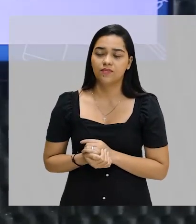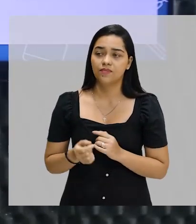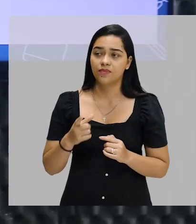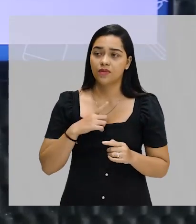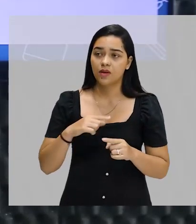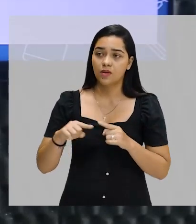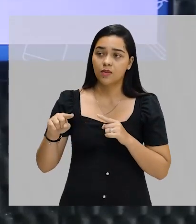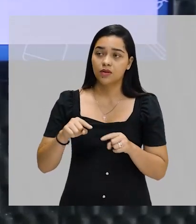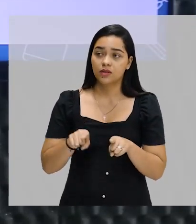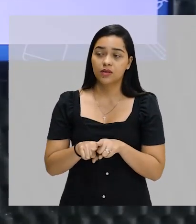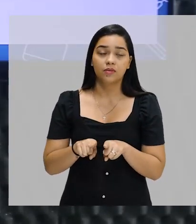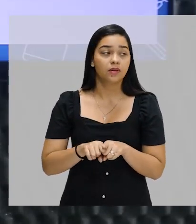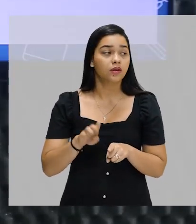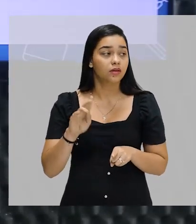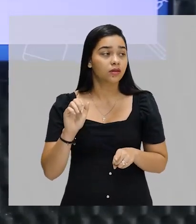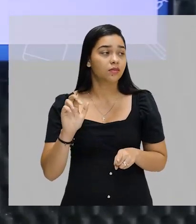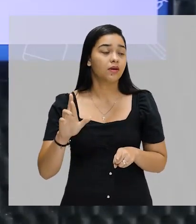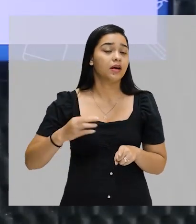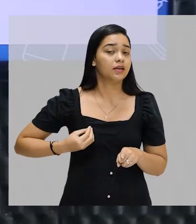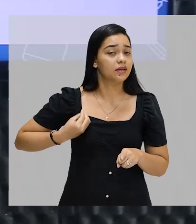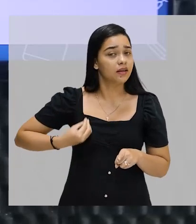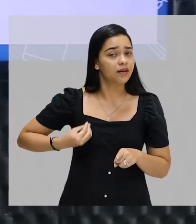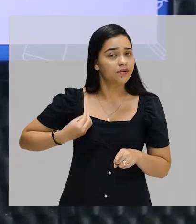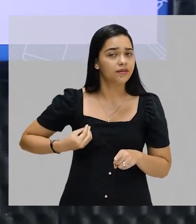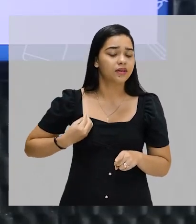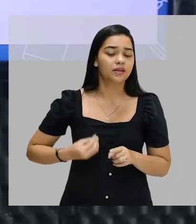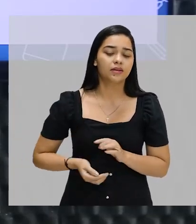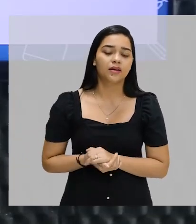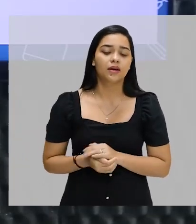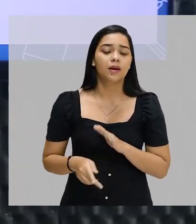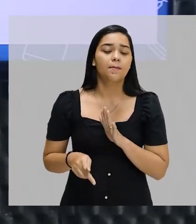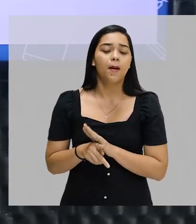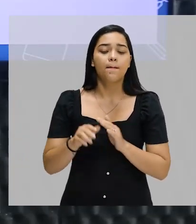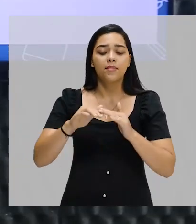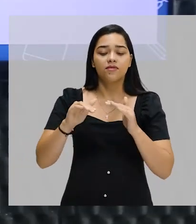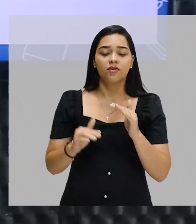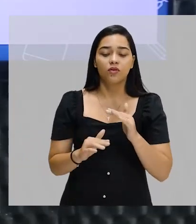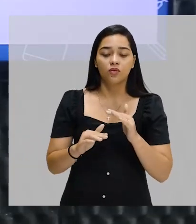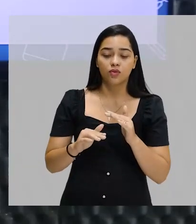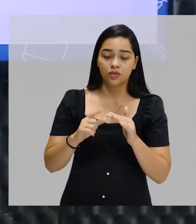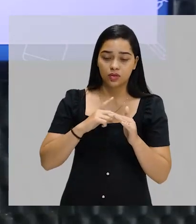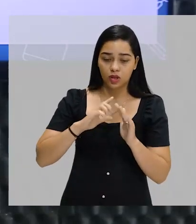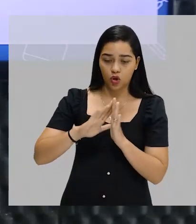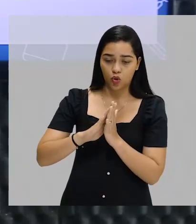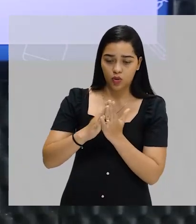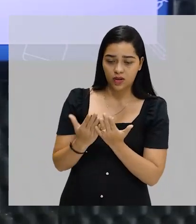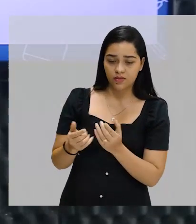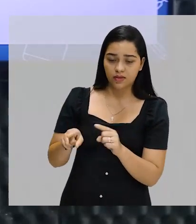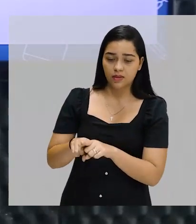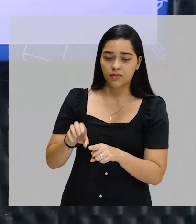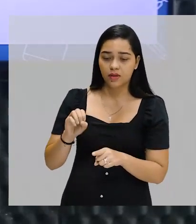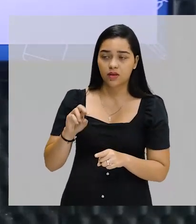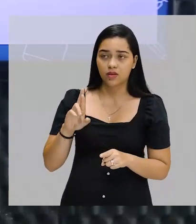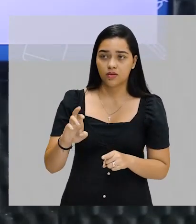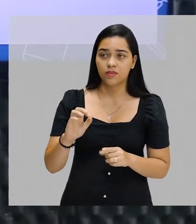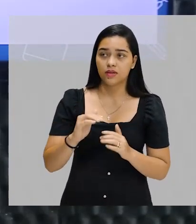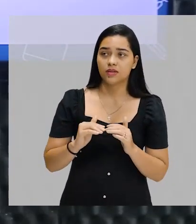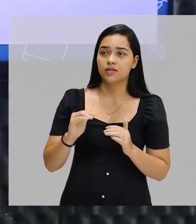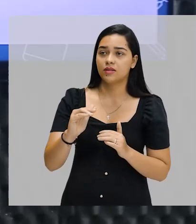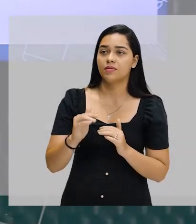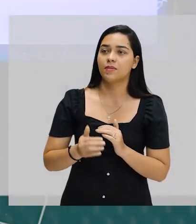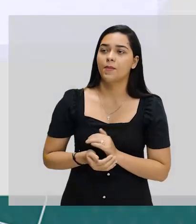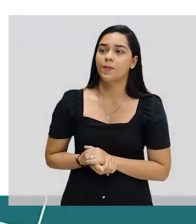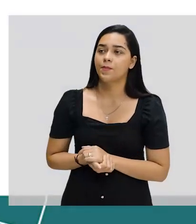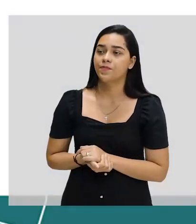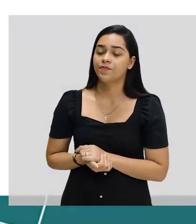assim. Então, pelos bares da vida. Ó. Posição inferior, sob é embaixo e sobre é em cima, tá